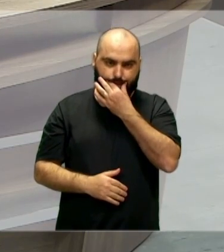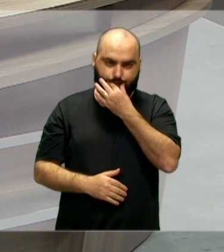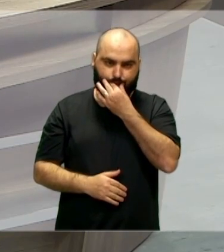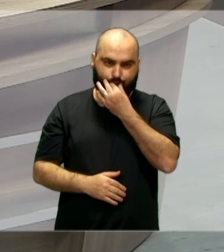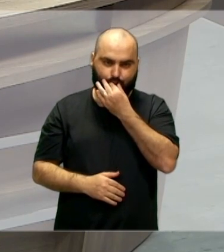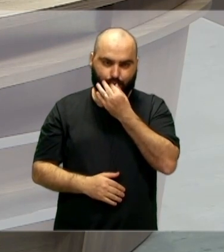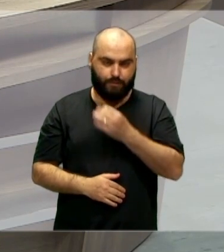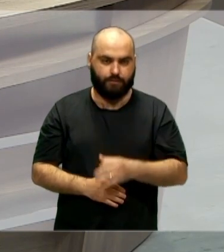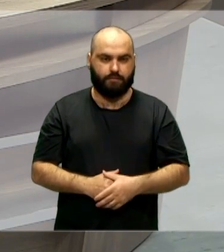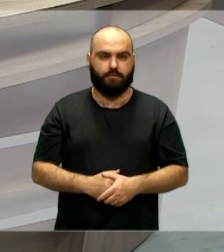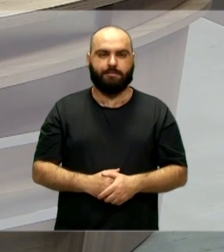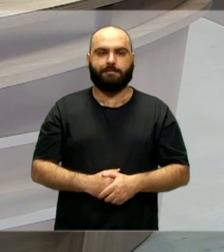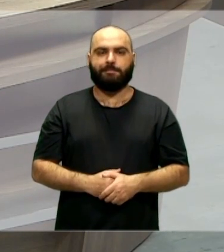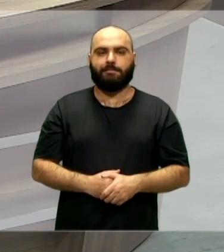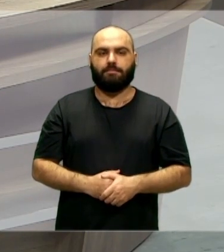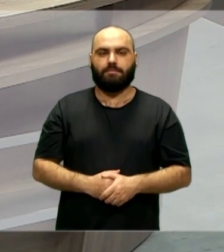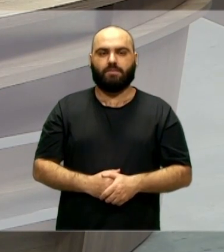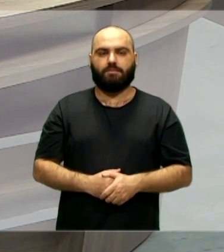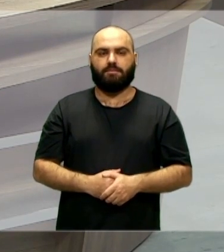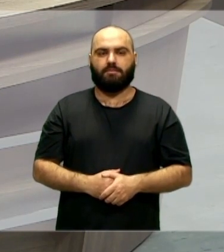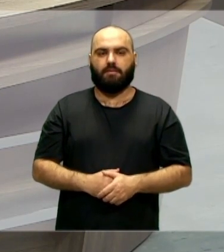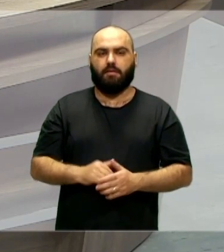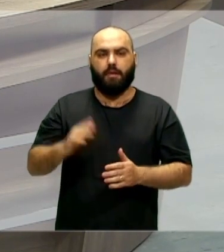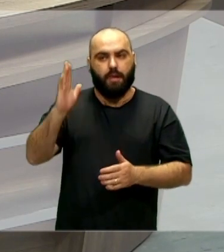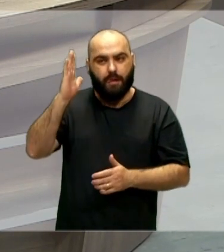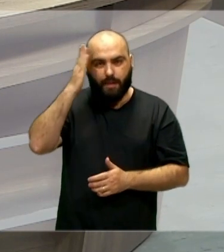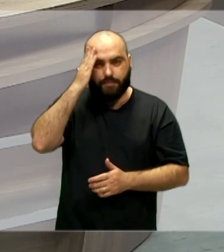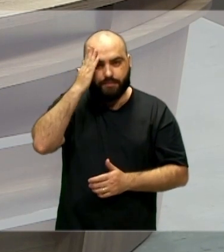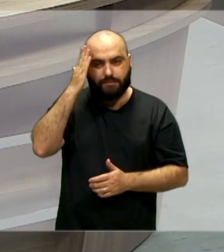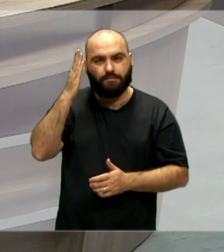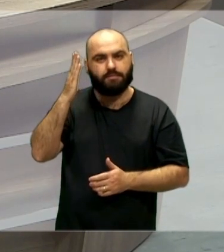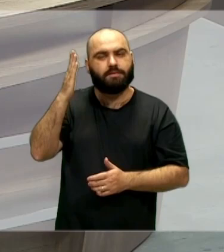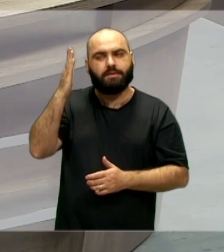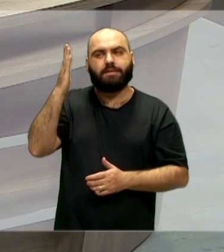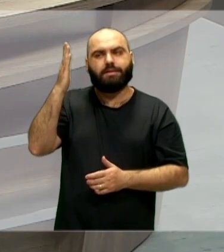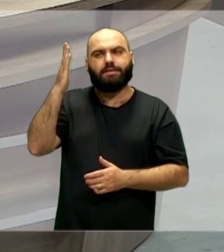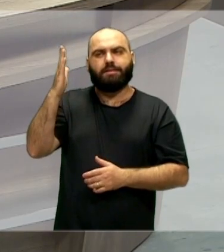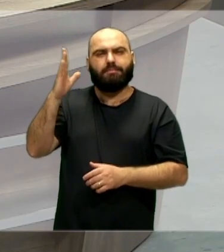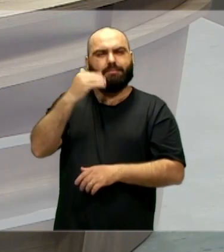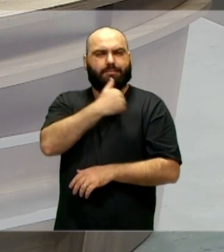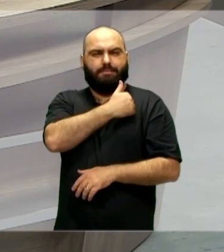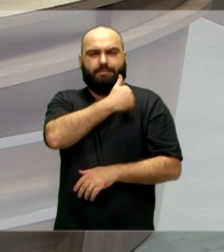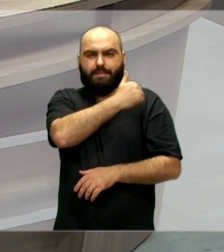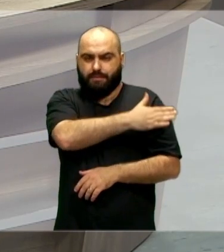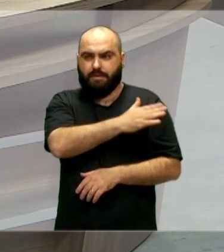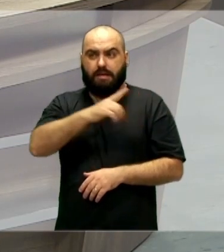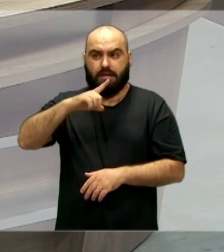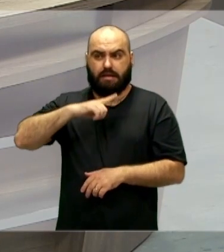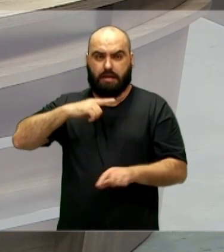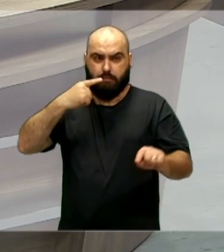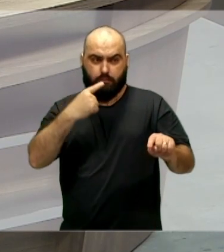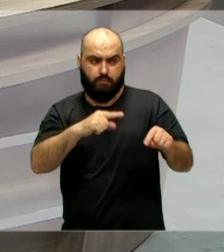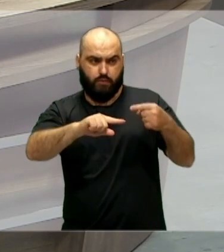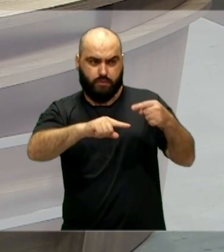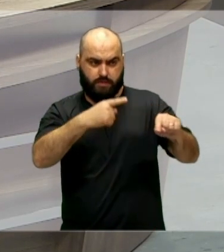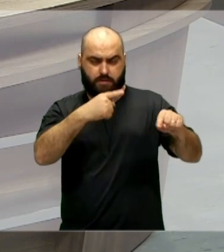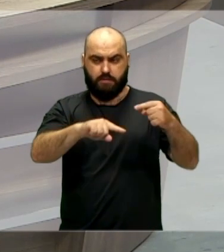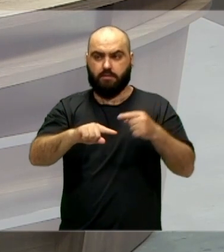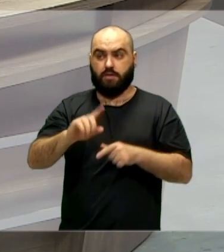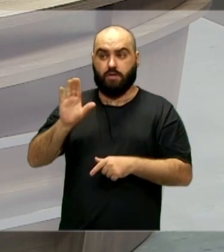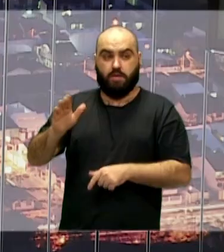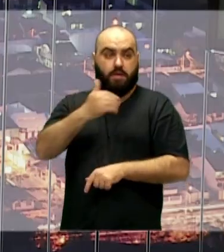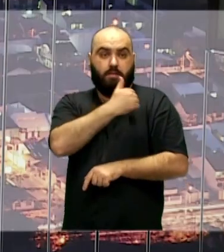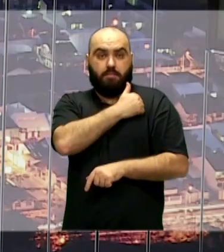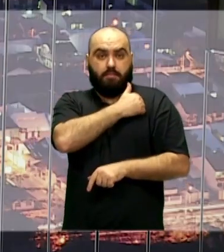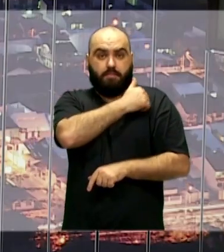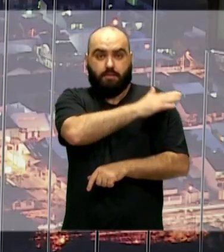mais, para não se colar mais isso, né, esse preconceito. Tem até uma música, acho que da Marina Nenê, que diz assim, e preconceito